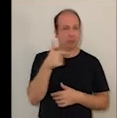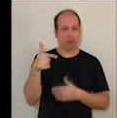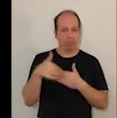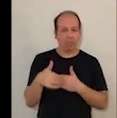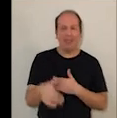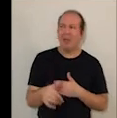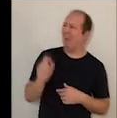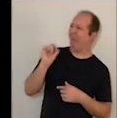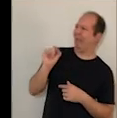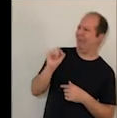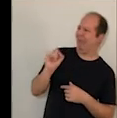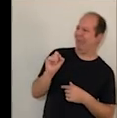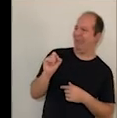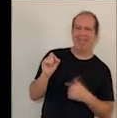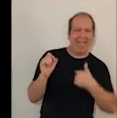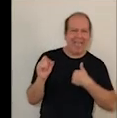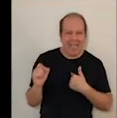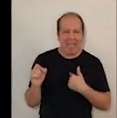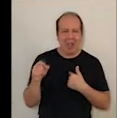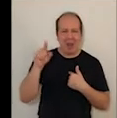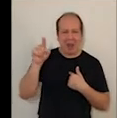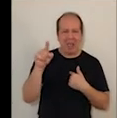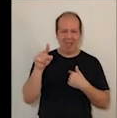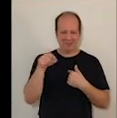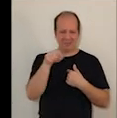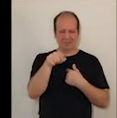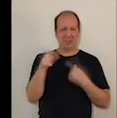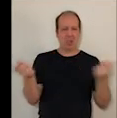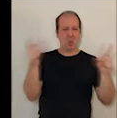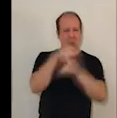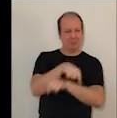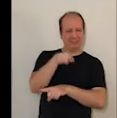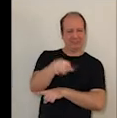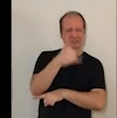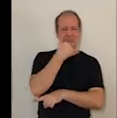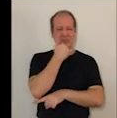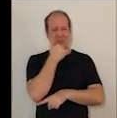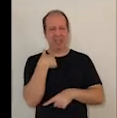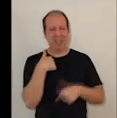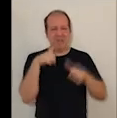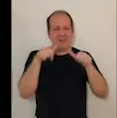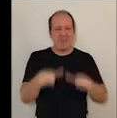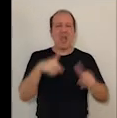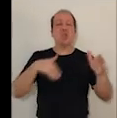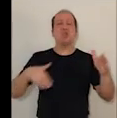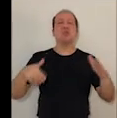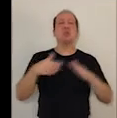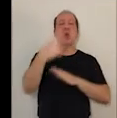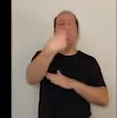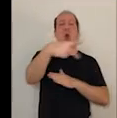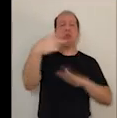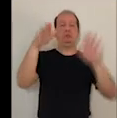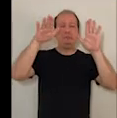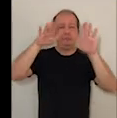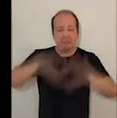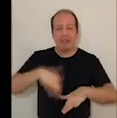quê? Eu no pelourinho em vez desses velhacos? Que a peste caia sobre todos vocês e que